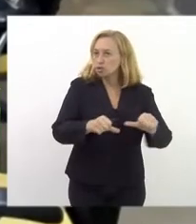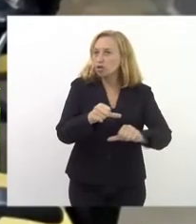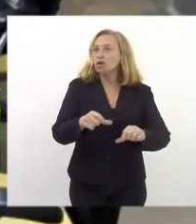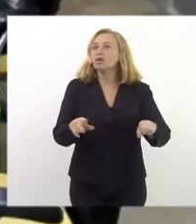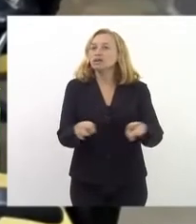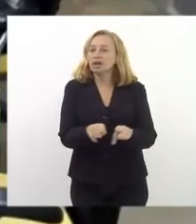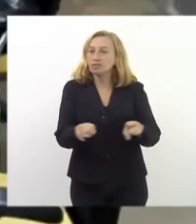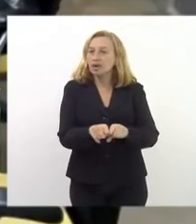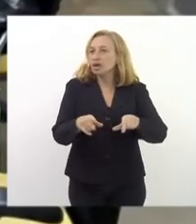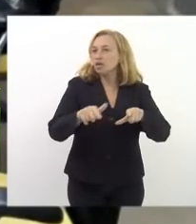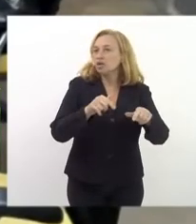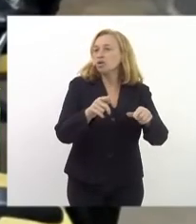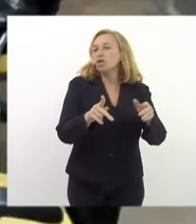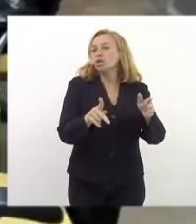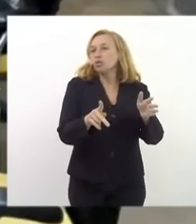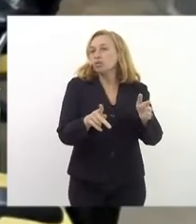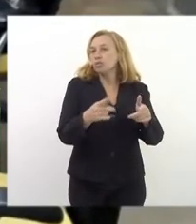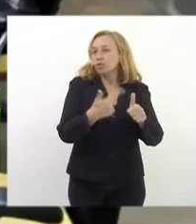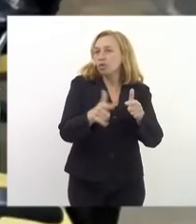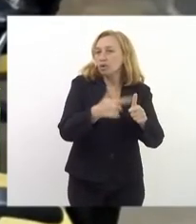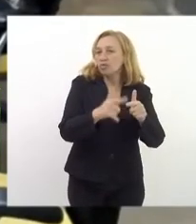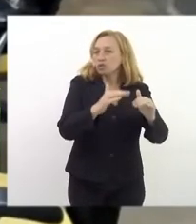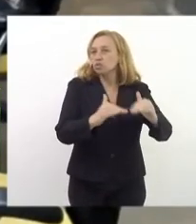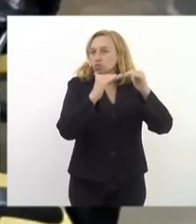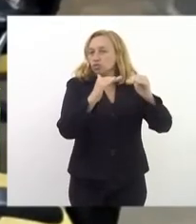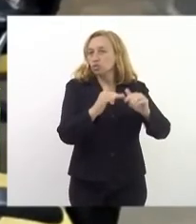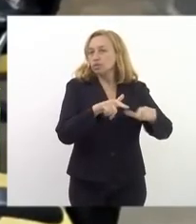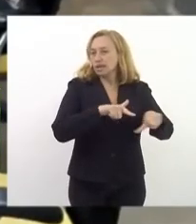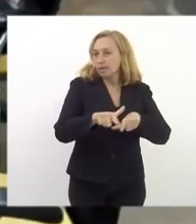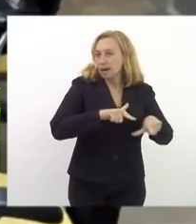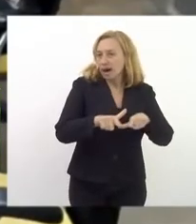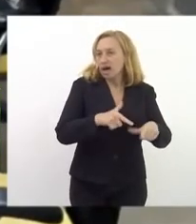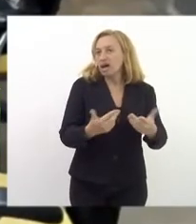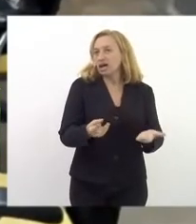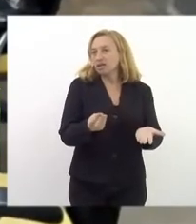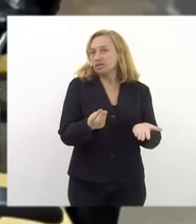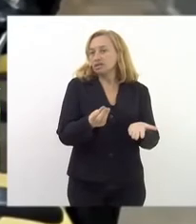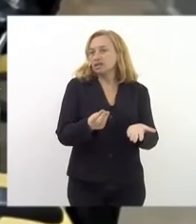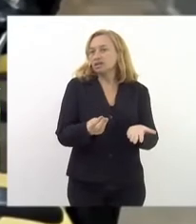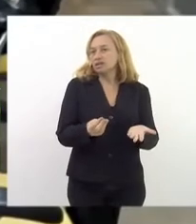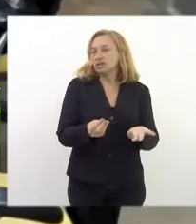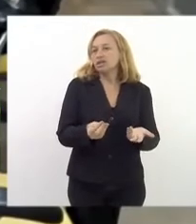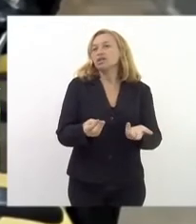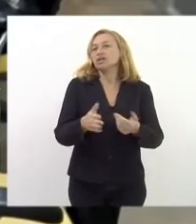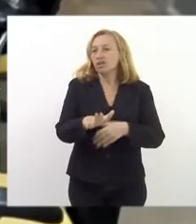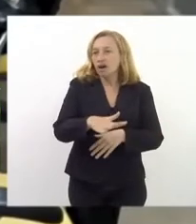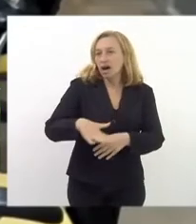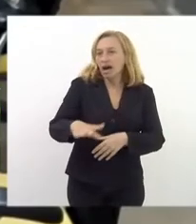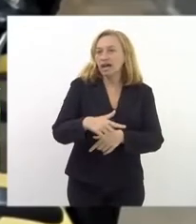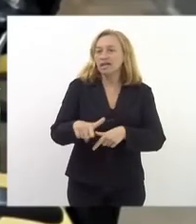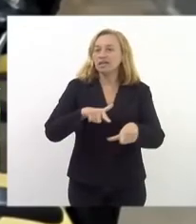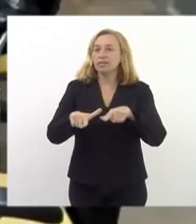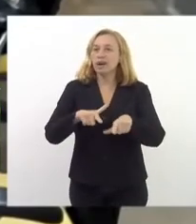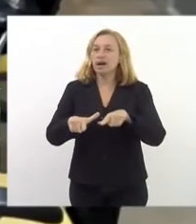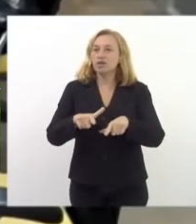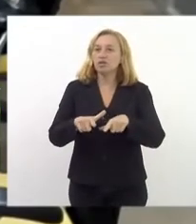o problema do subemprego, né, que acaba gerando também, porque aqui são os postos de trabalho formais,